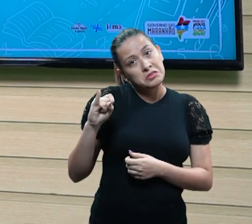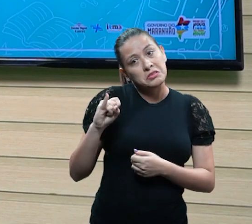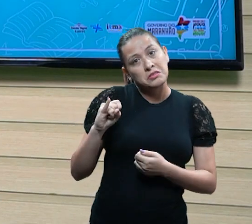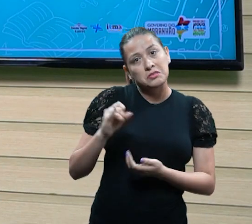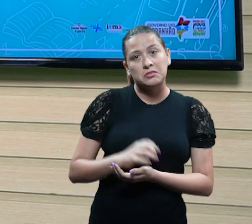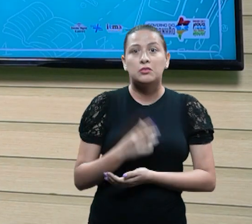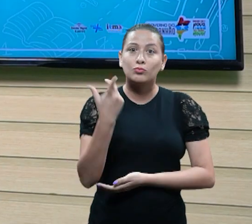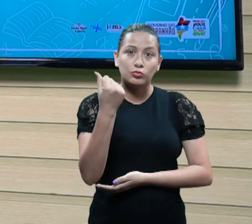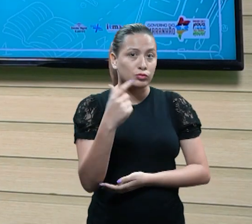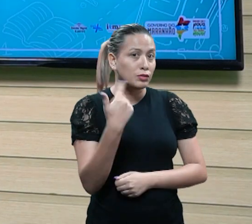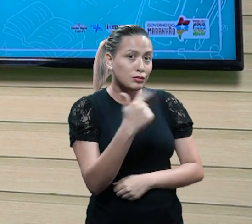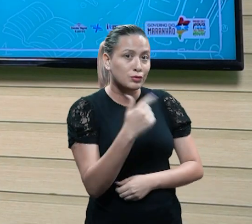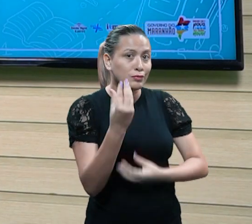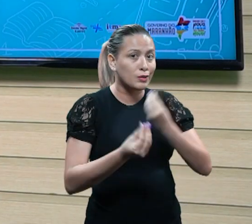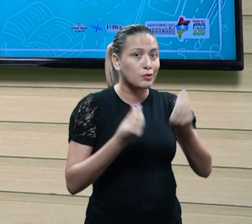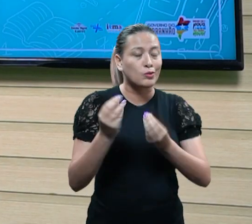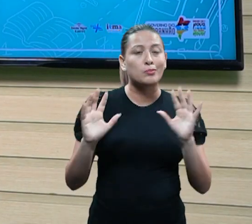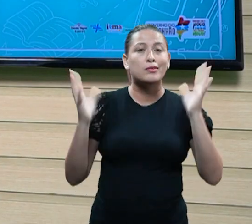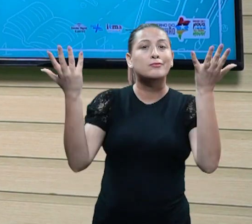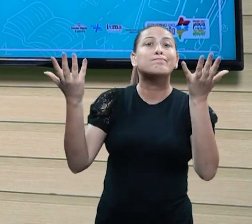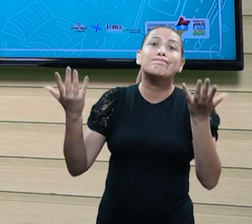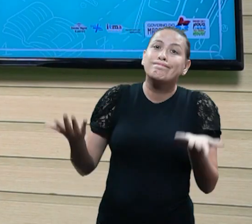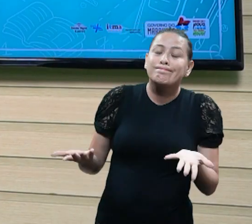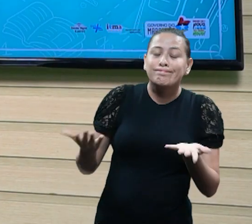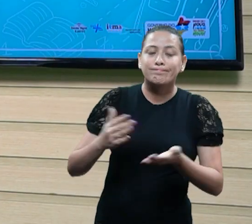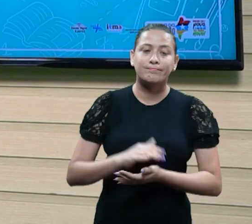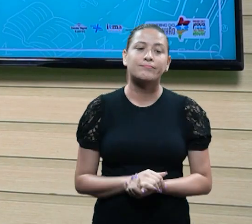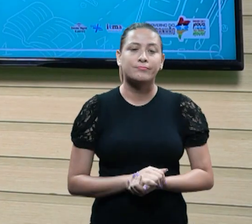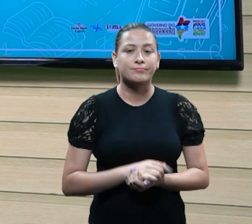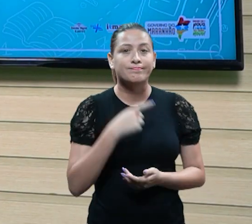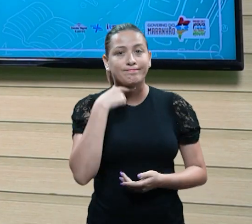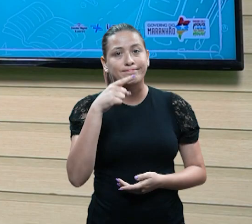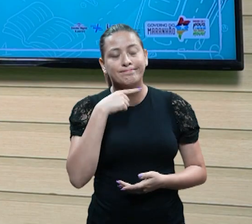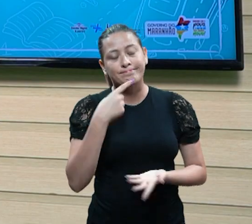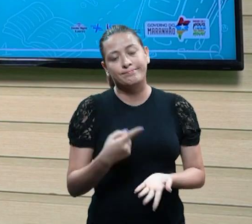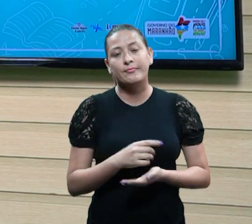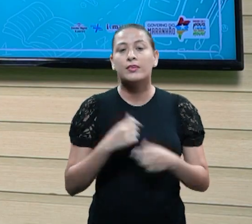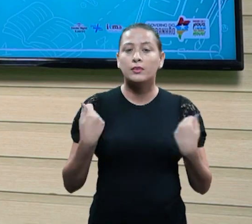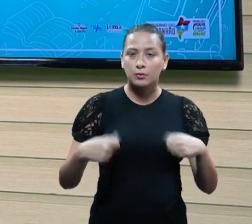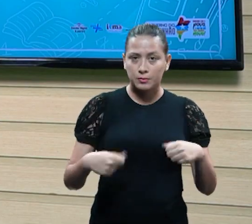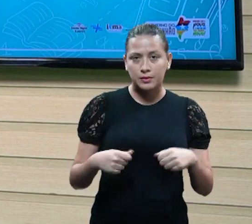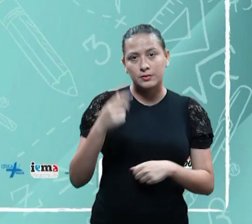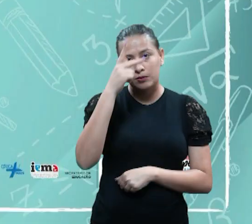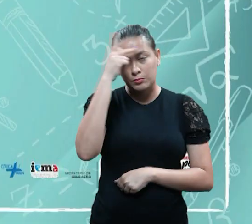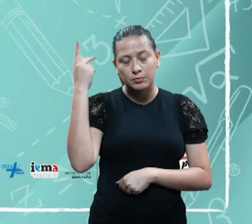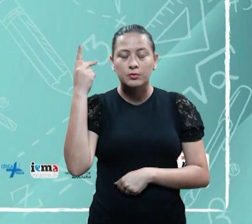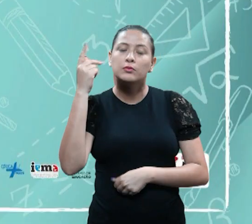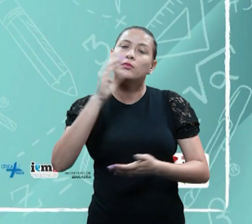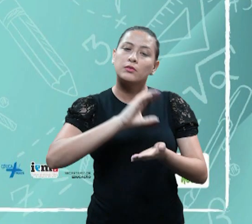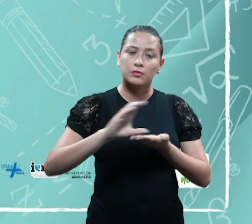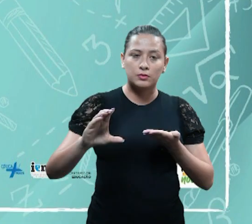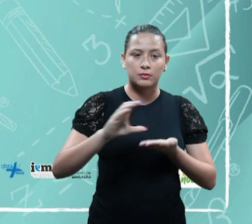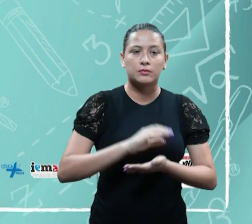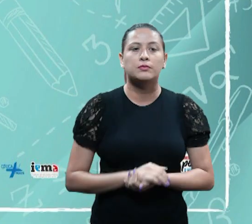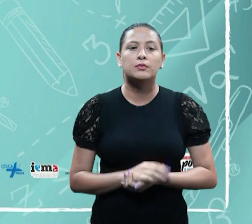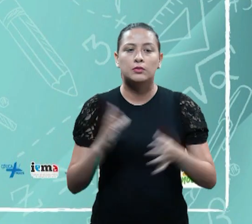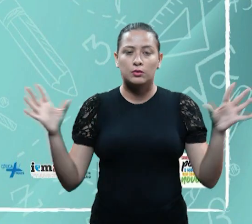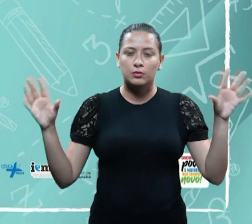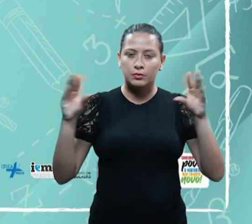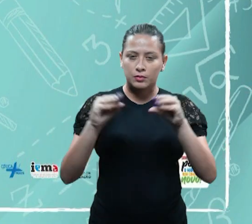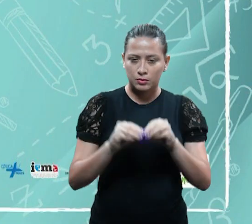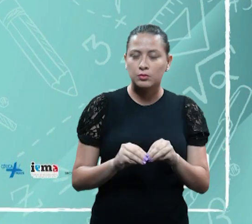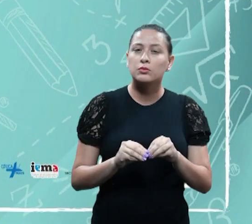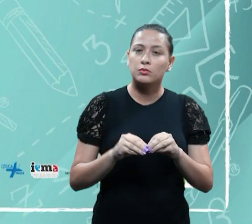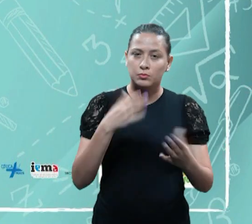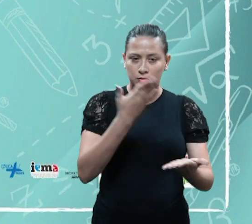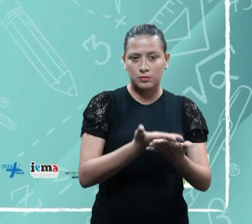recurso financeiro o evento não acontece. Então, a gente precisa dos patrocinadores. Vamos fazer um pequeno resumo, né, da